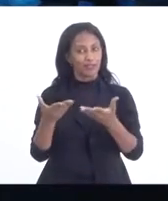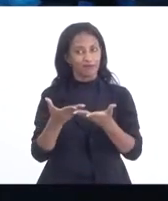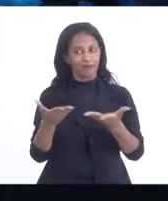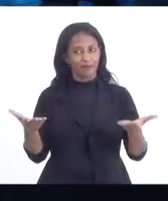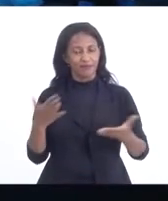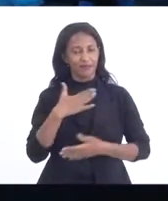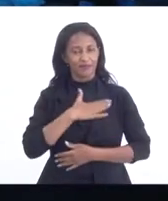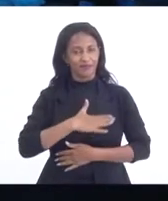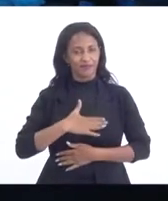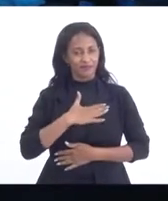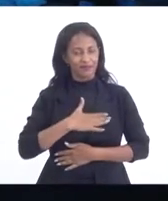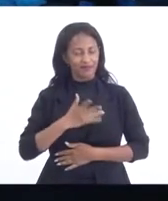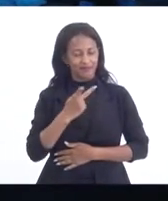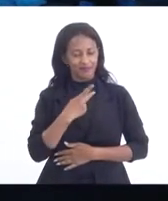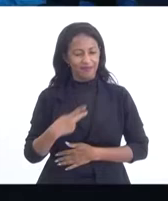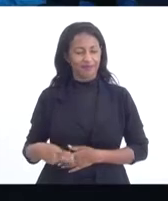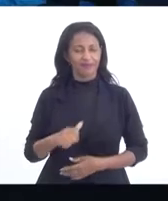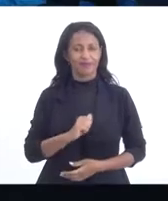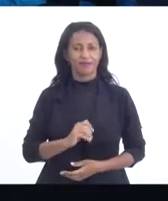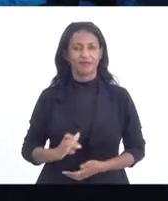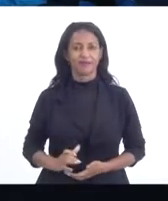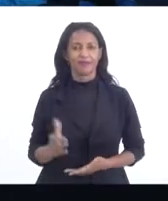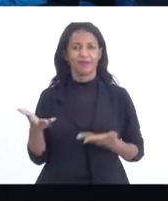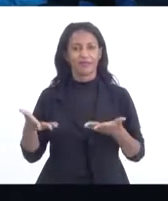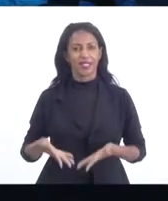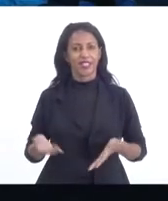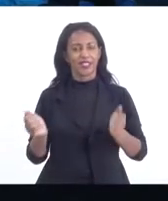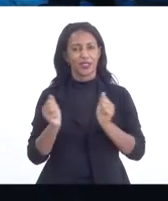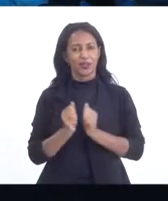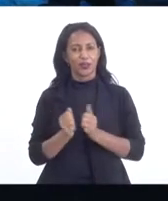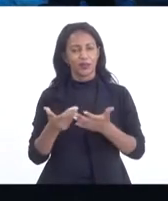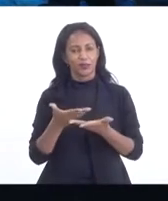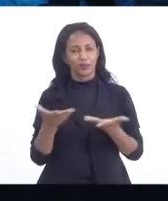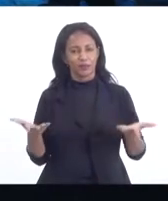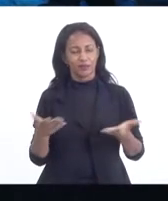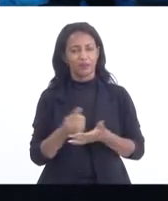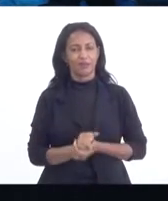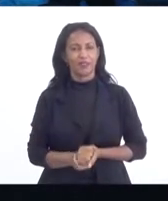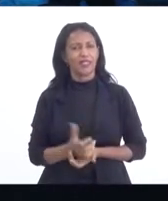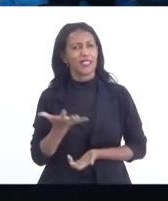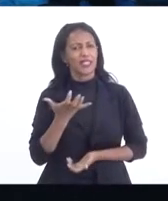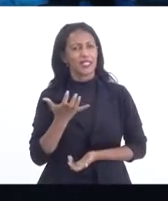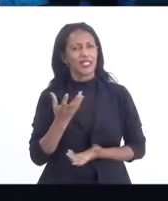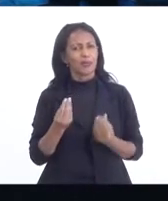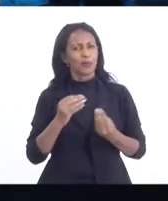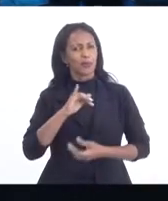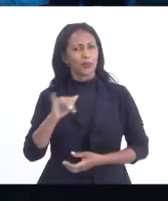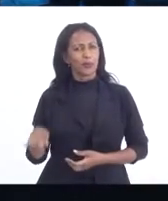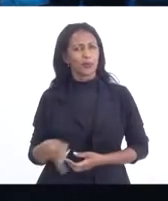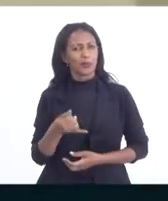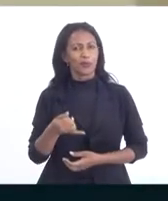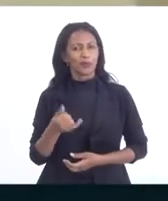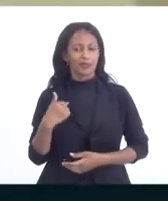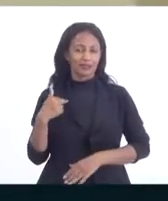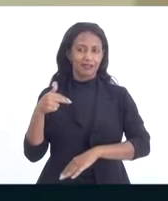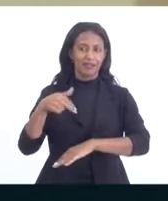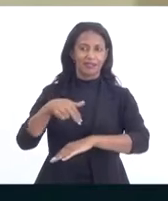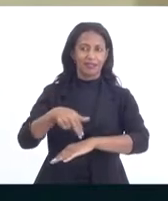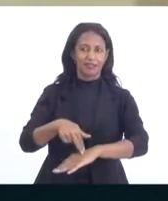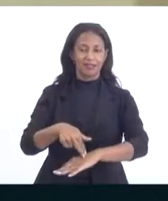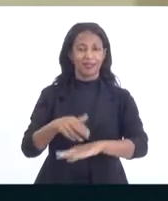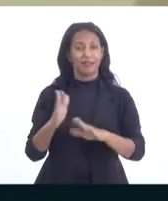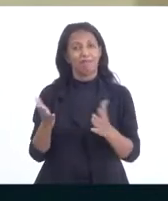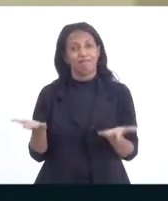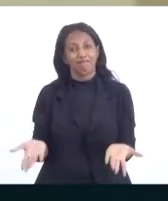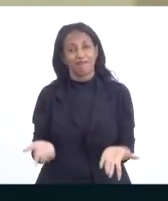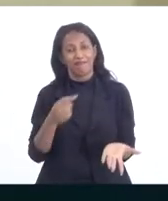um prazer, presidente André Siciliano, estar aqui com vocês. Queria muito ter a oportunidade de estar presencialmente aí, mas